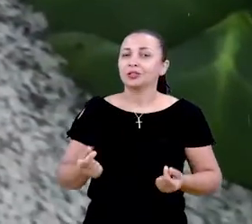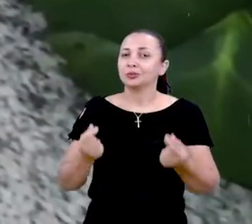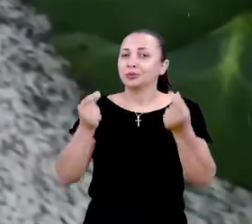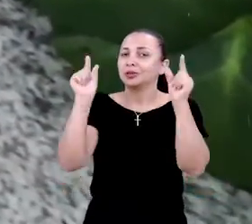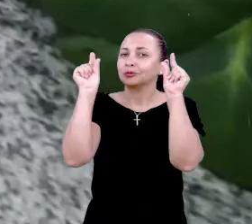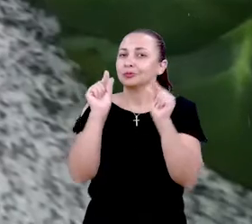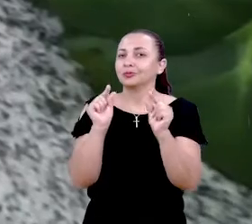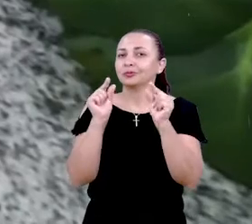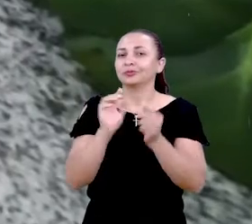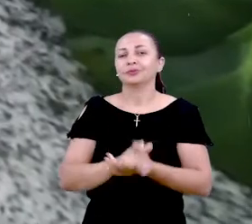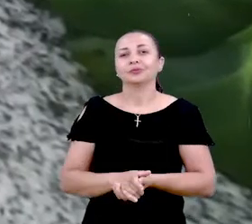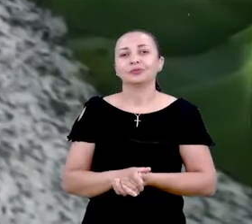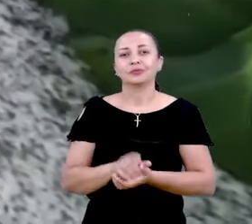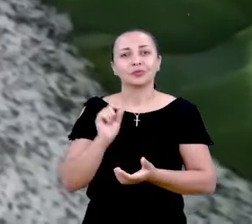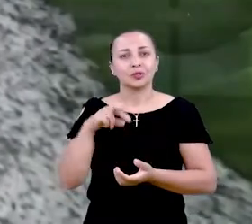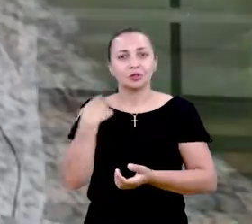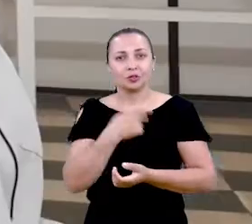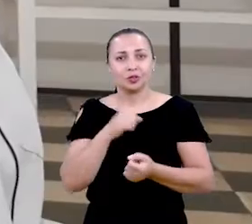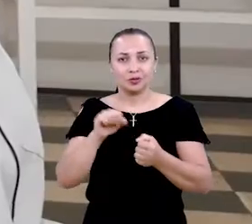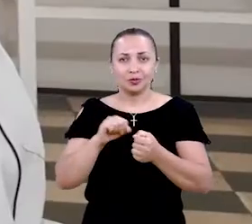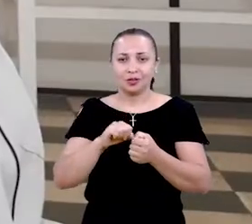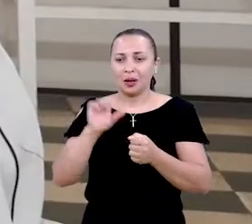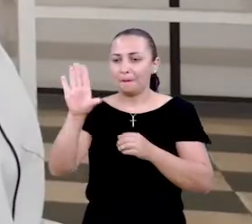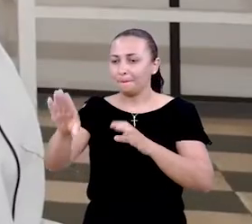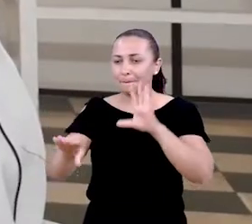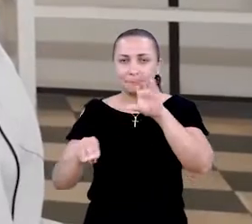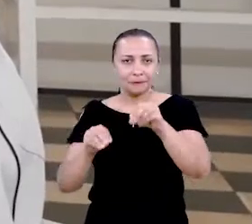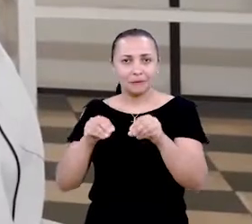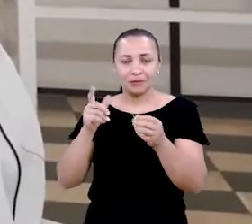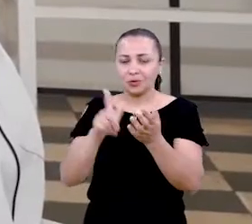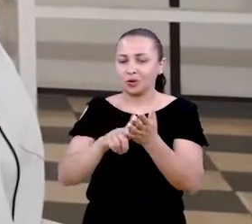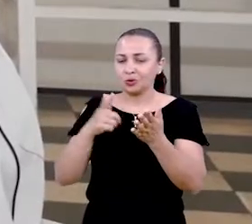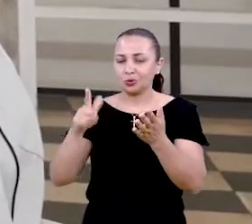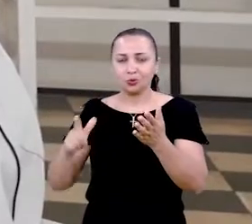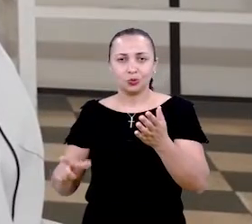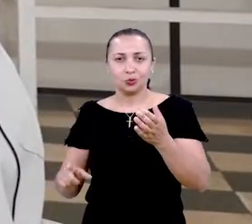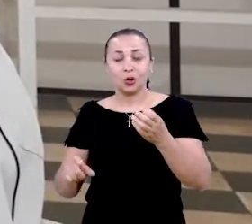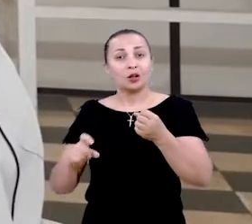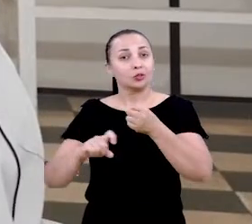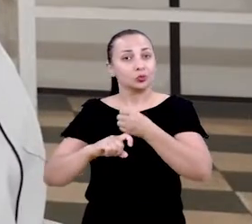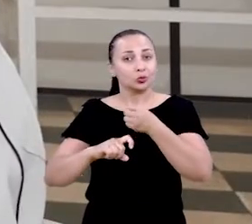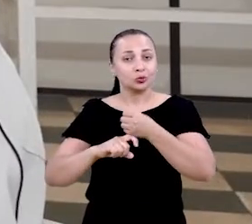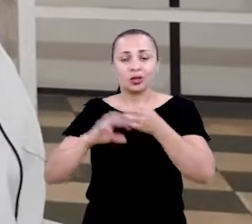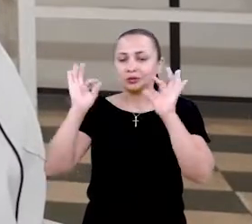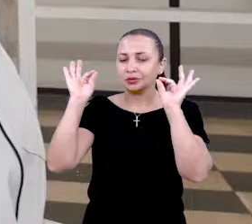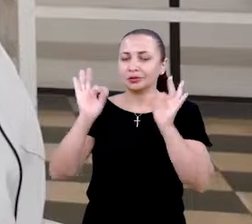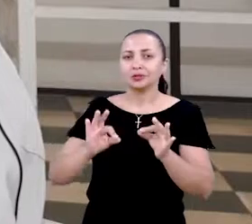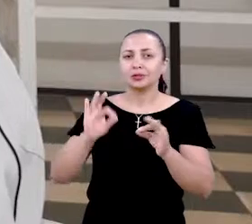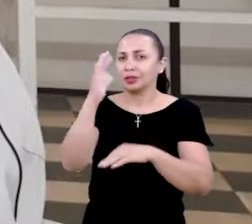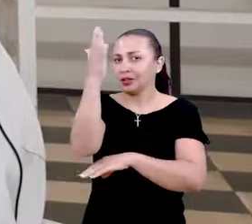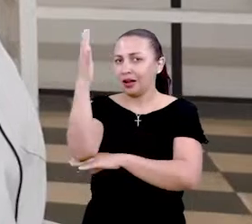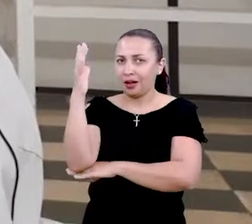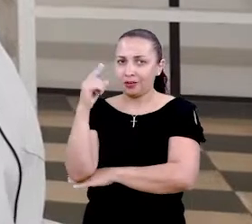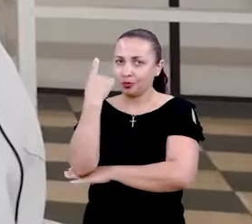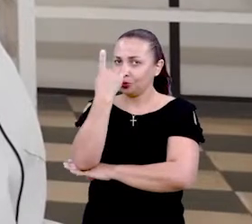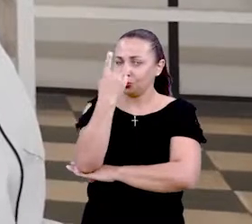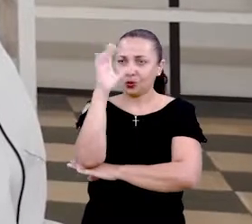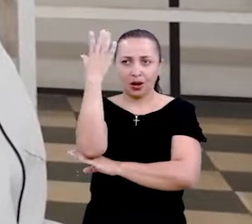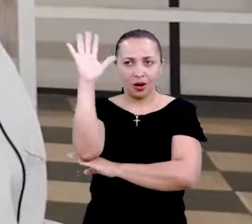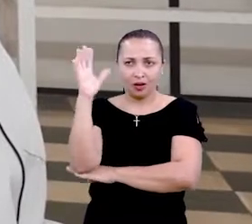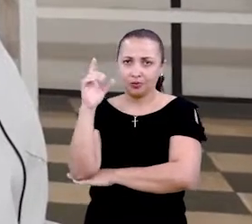baixo custo. O que a gente fez? A gente pegou as folhas, tá, de um cajueiro específico, então foi da mesma